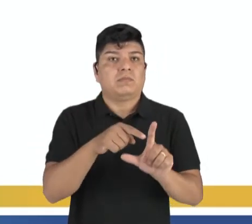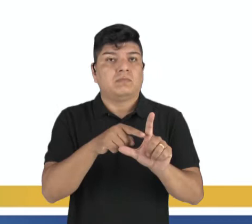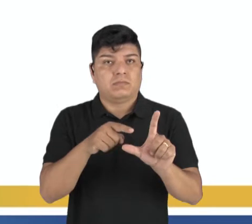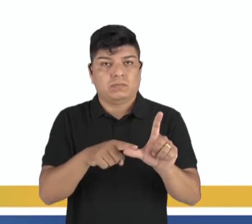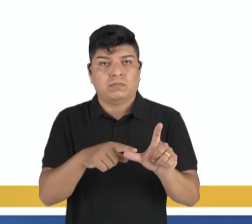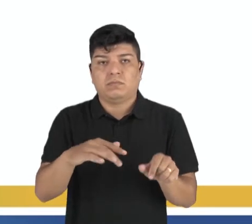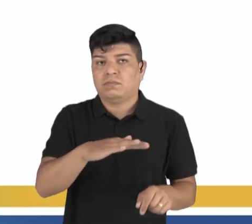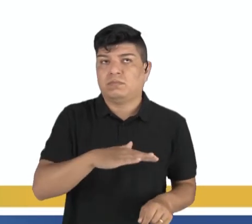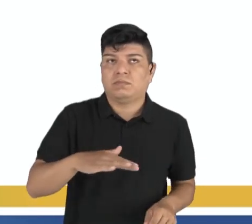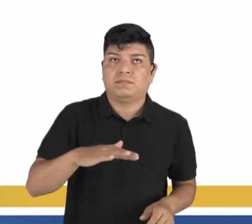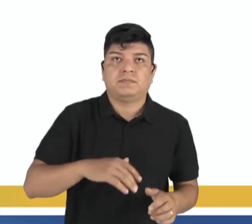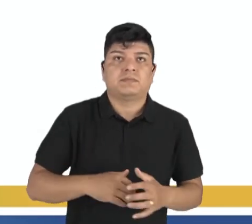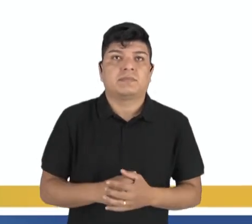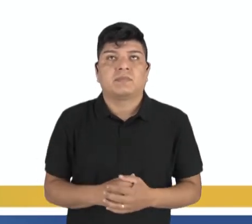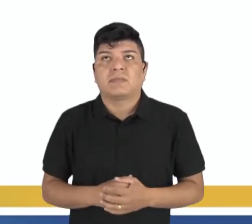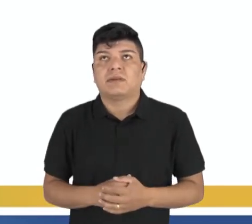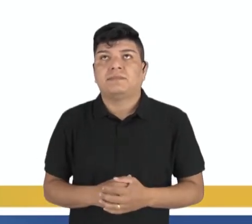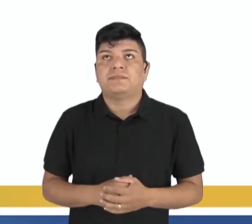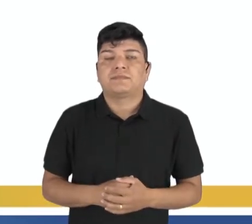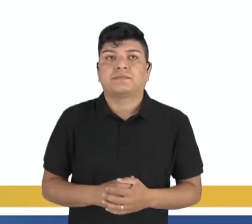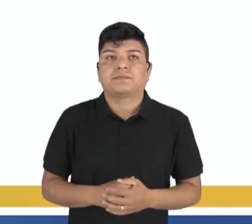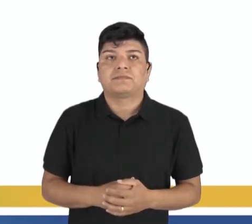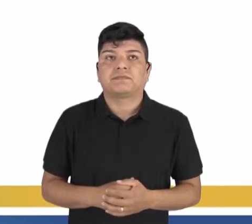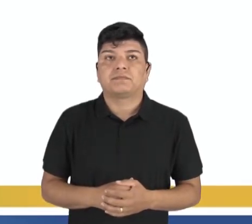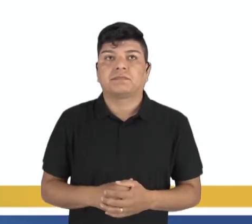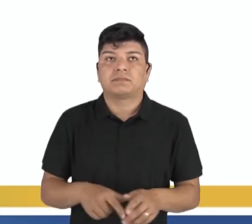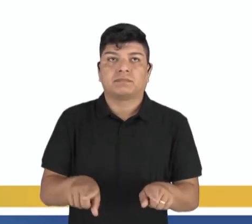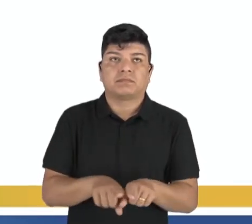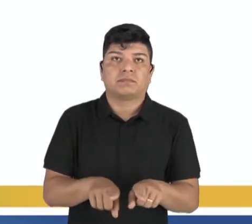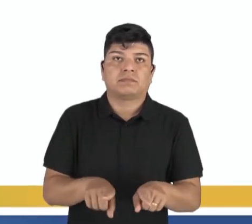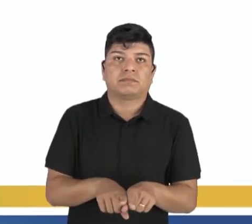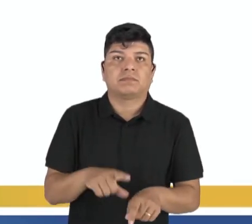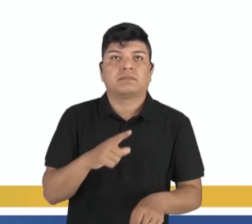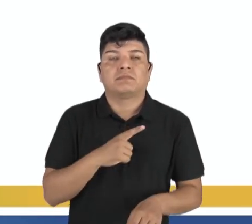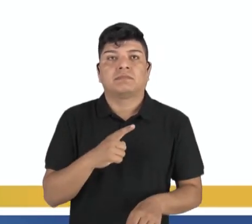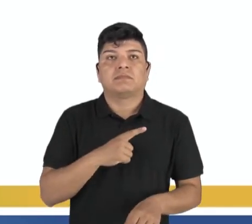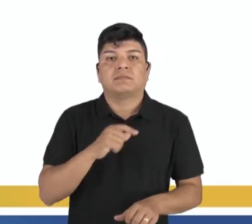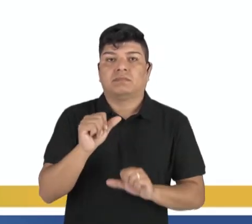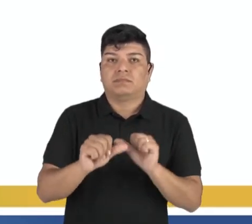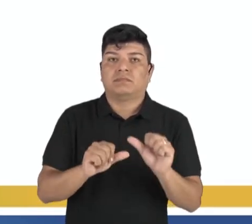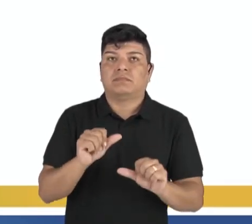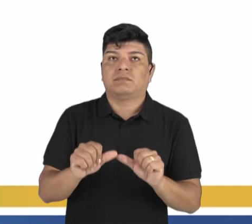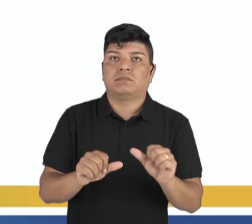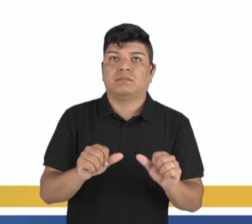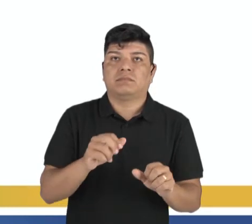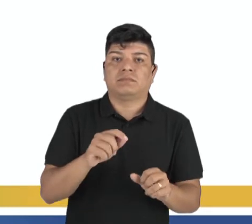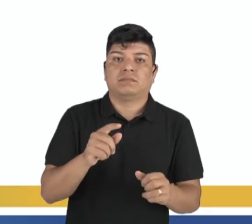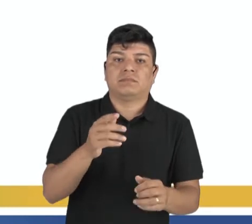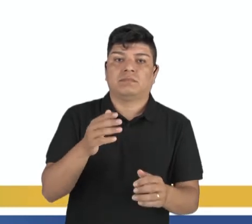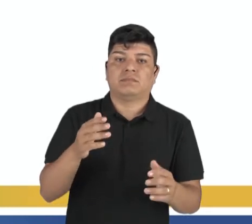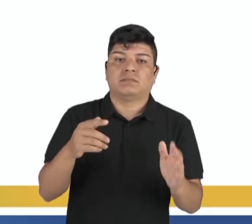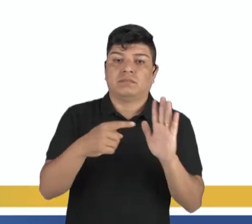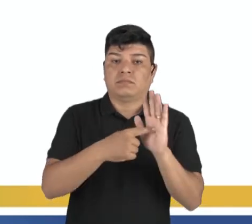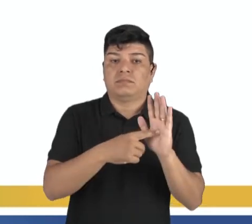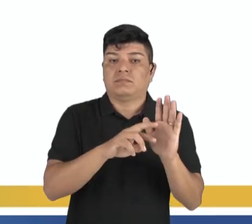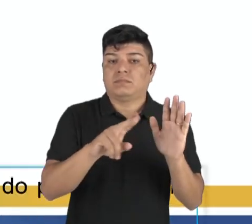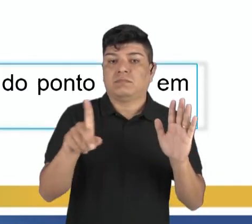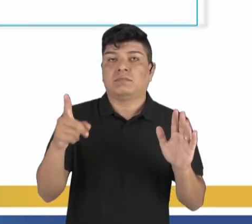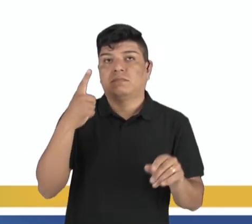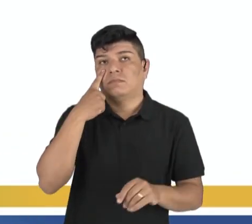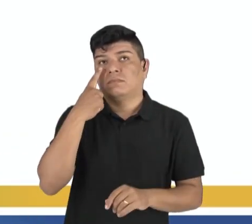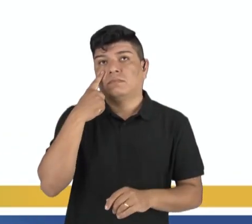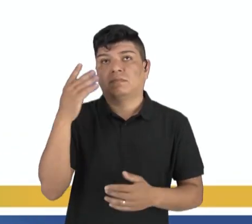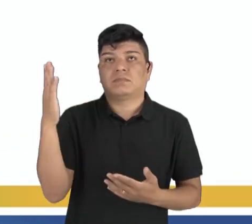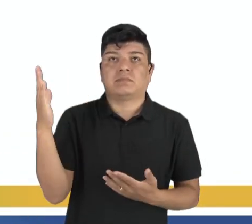parar ali na parte de baixo Oi e aí eu também tenho uma composição de rotações em torno de pontos diferentes por